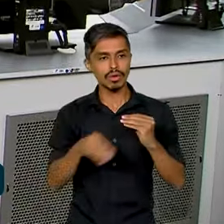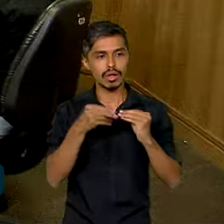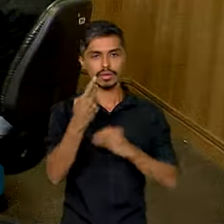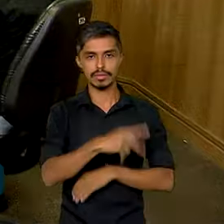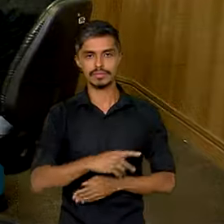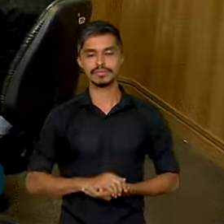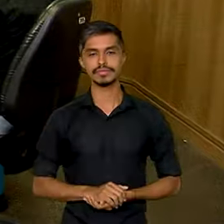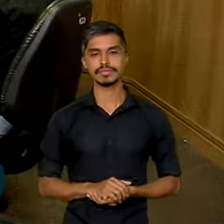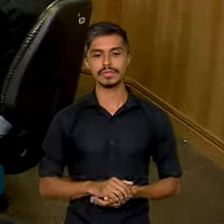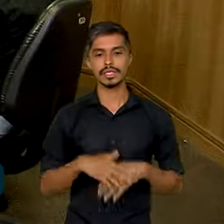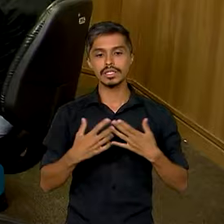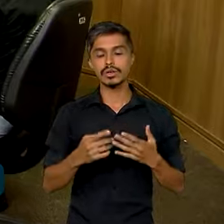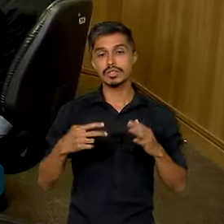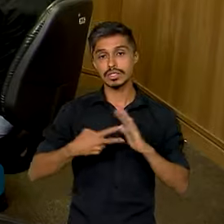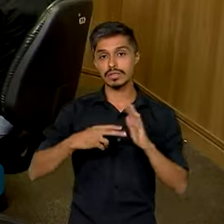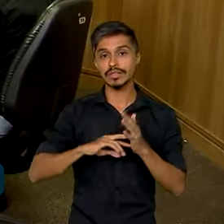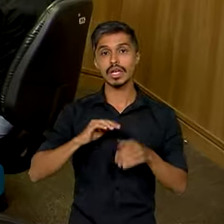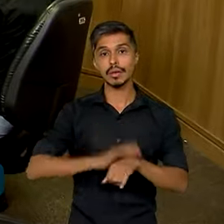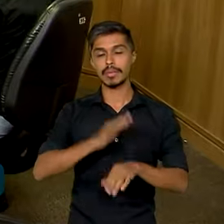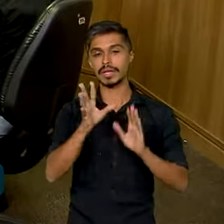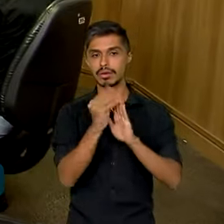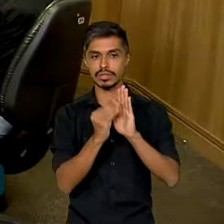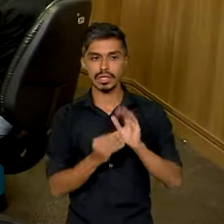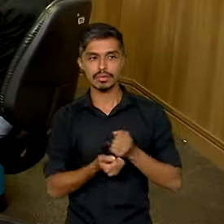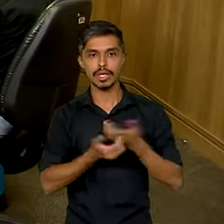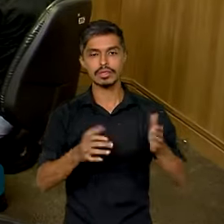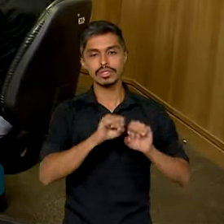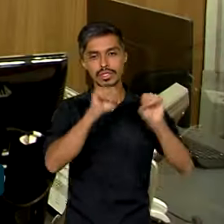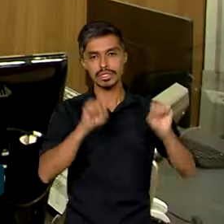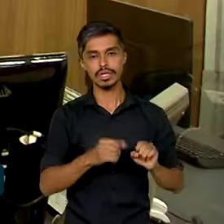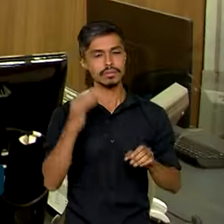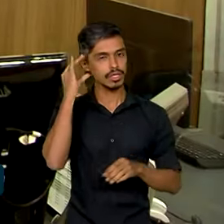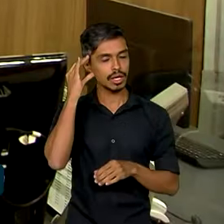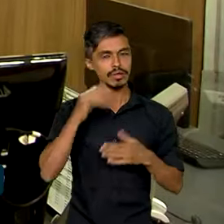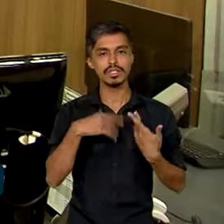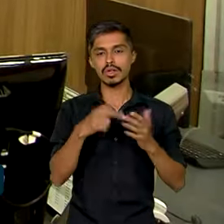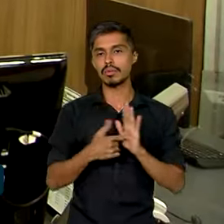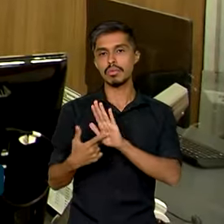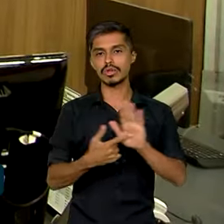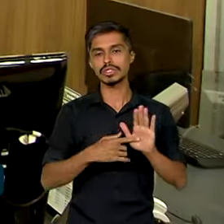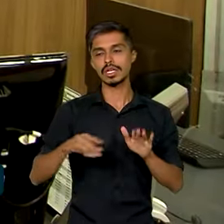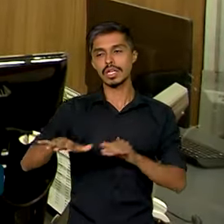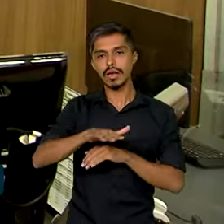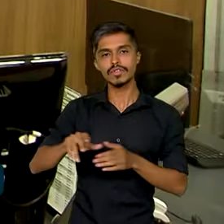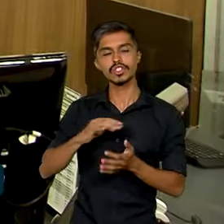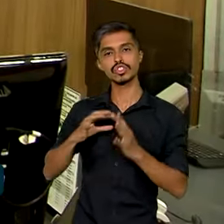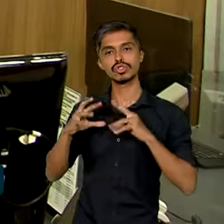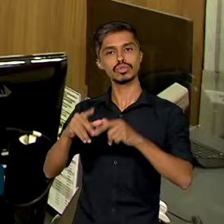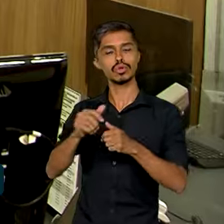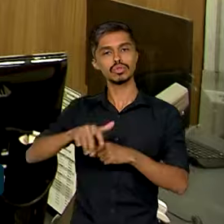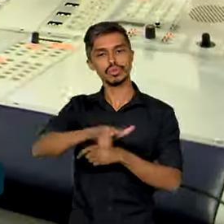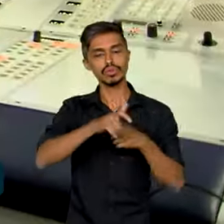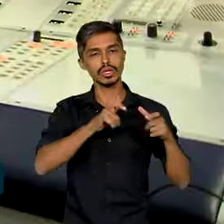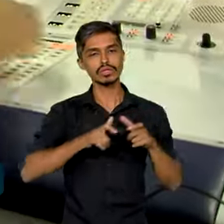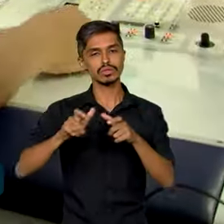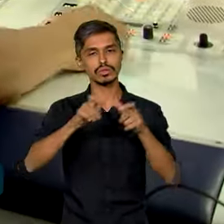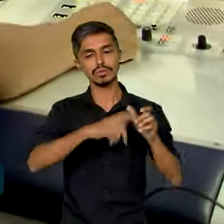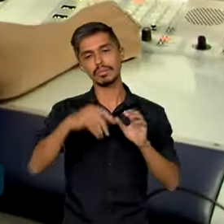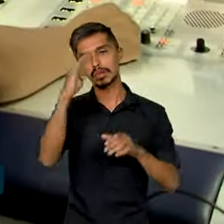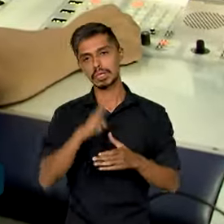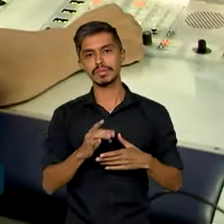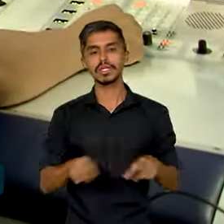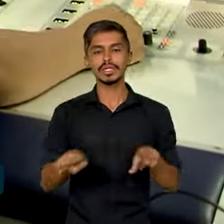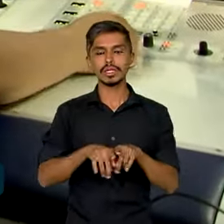nacional. Isso significa mais conteúdo para o sistema de rádio, mostrando a realidade de todas as regiões do Brasil e